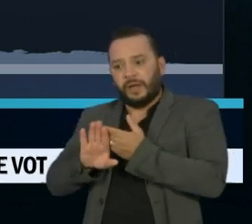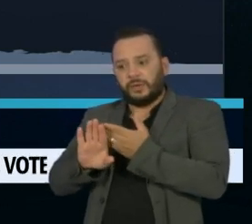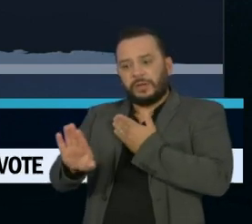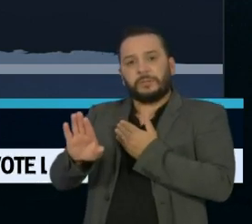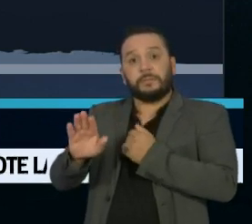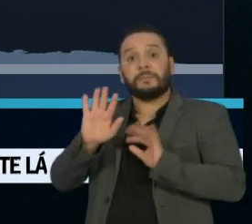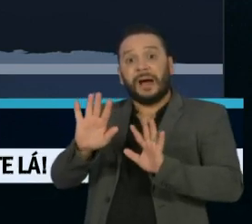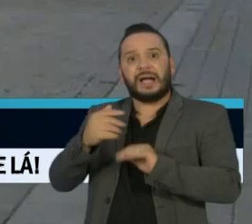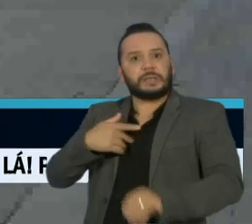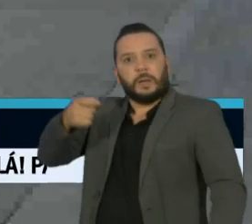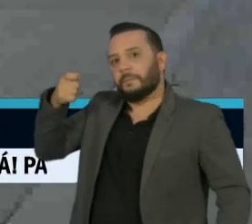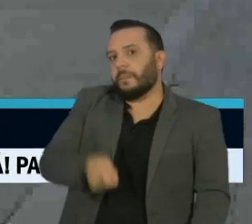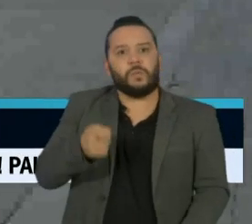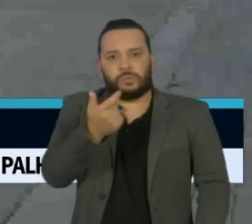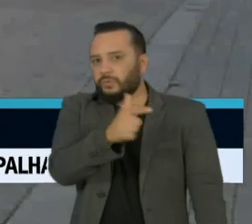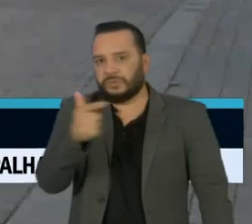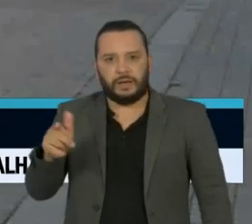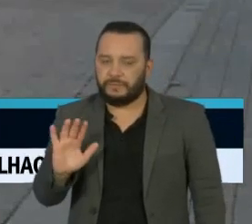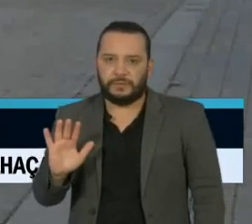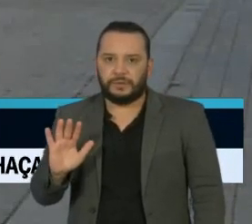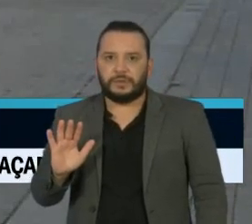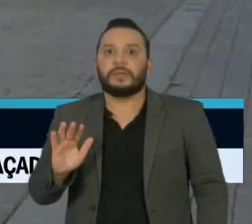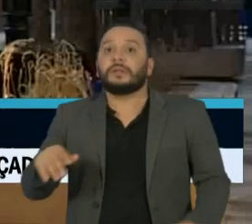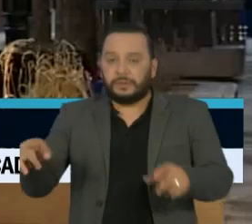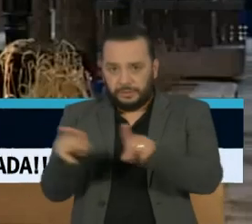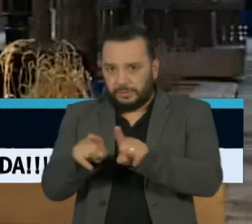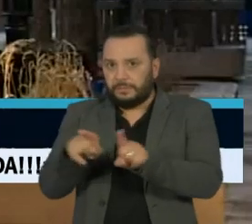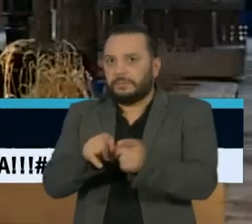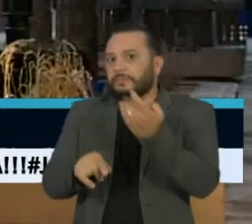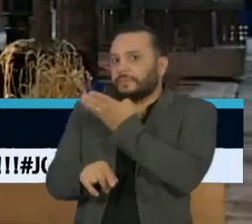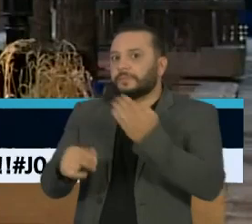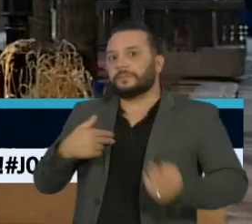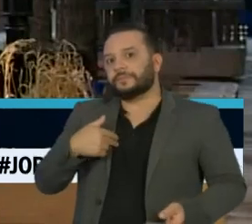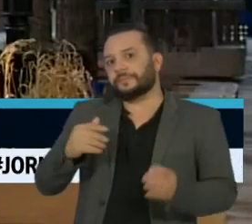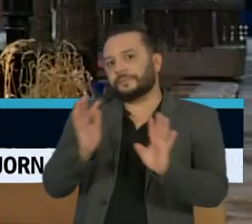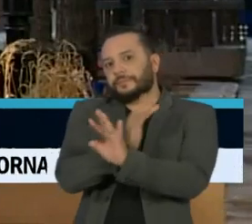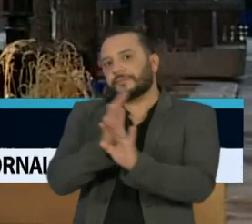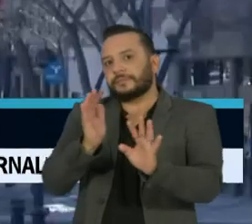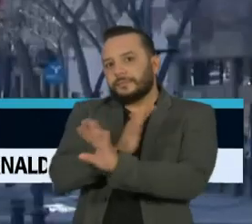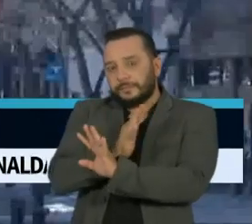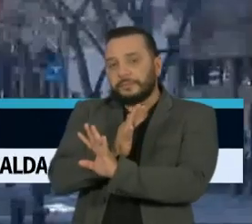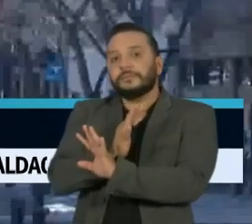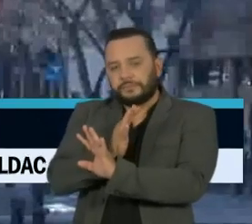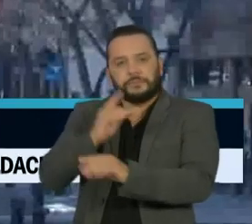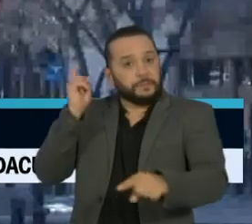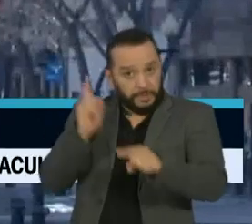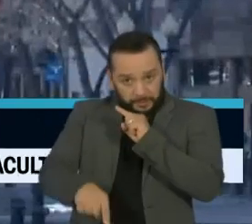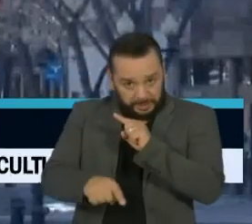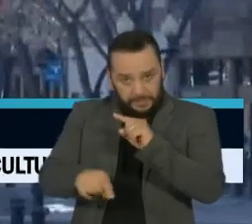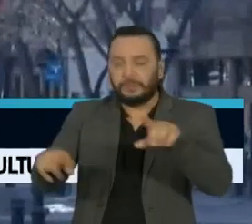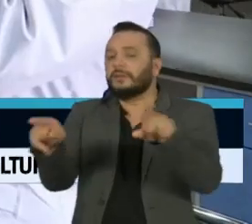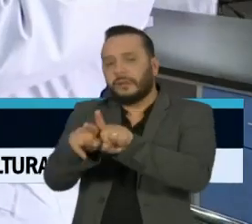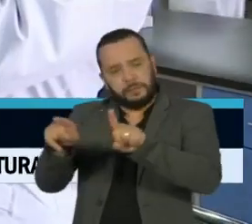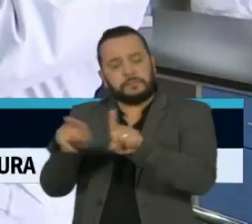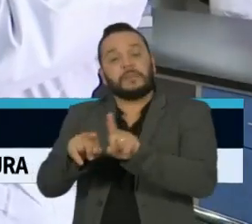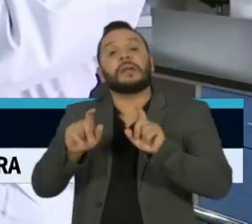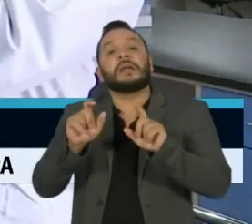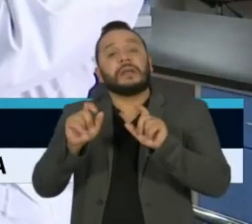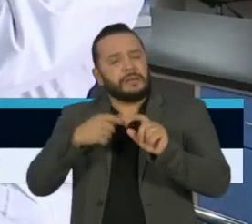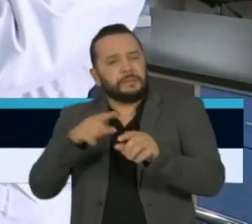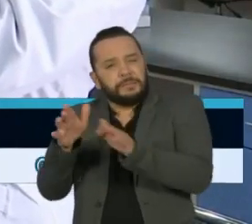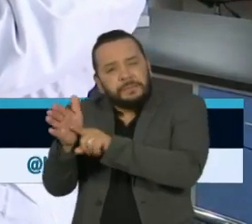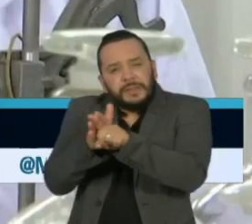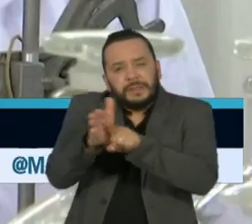por parte do governo. Além da restrição à circulação de pessoas, a pesquisa também mapeou outras